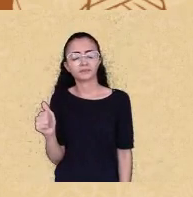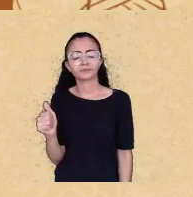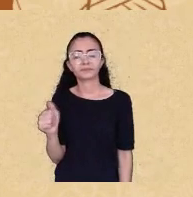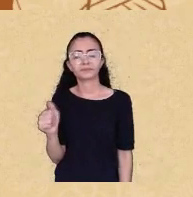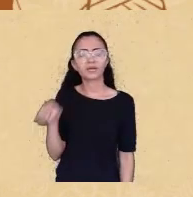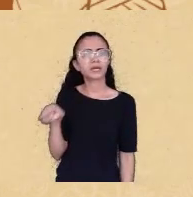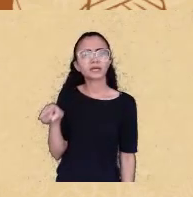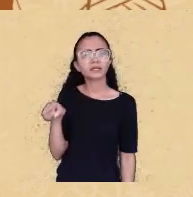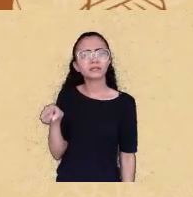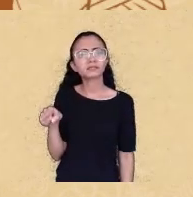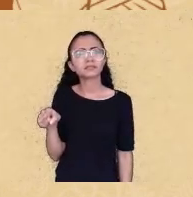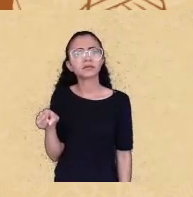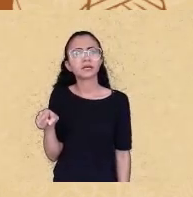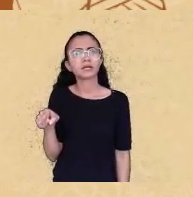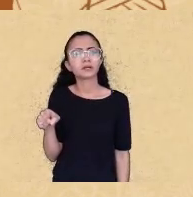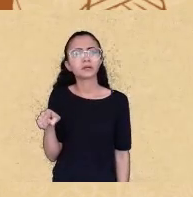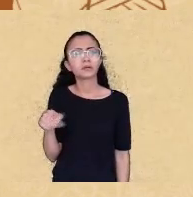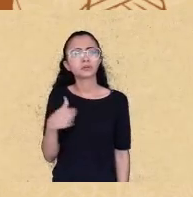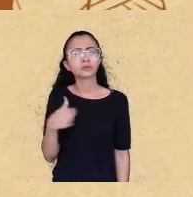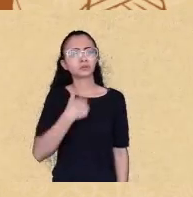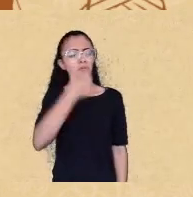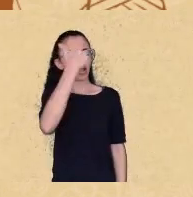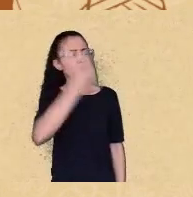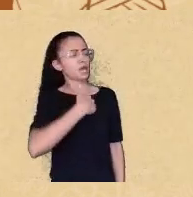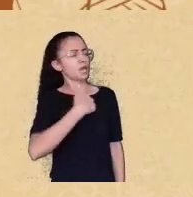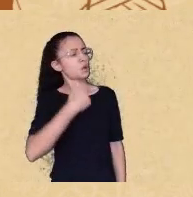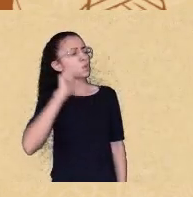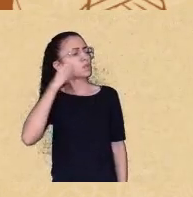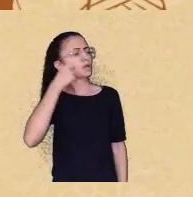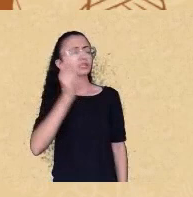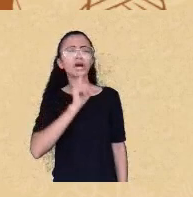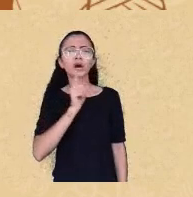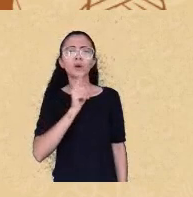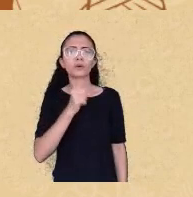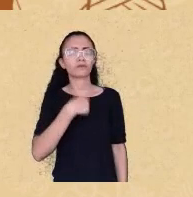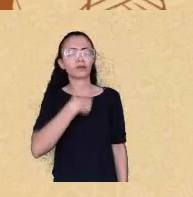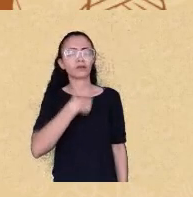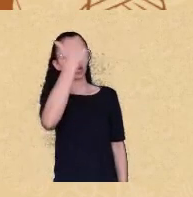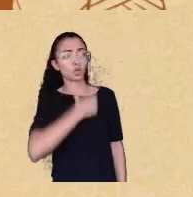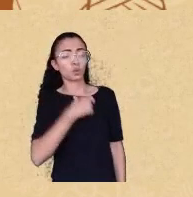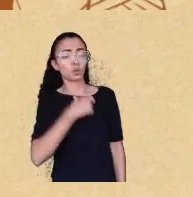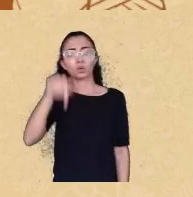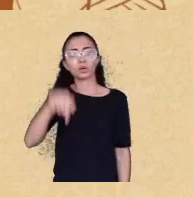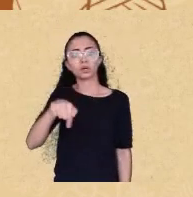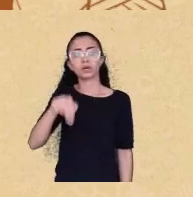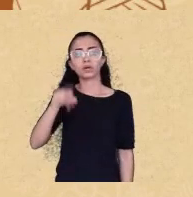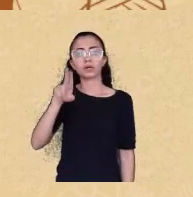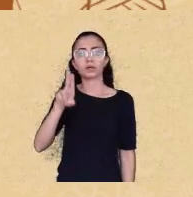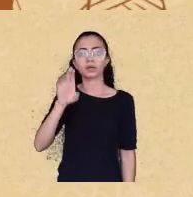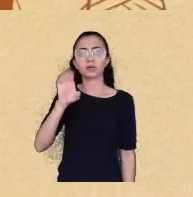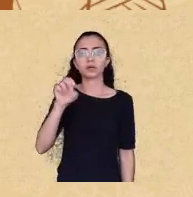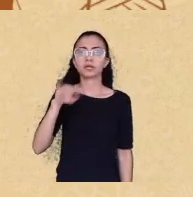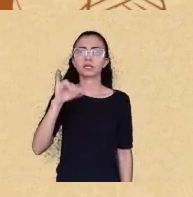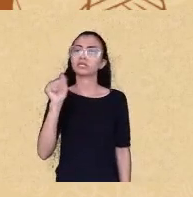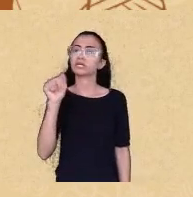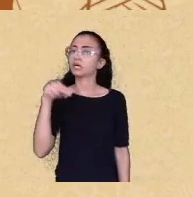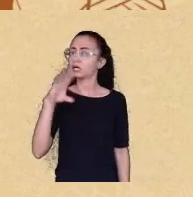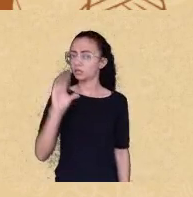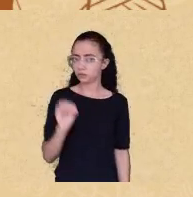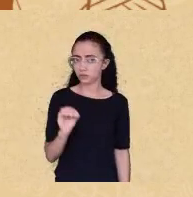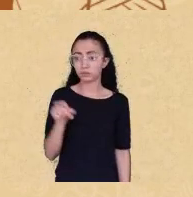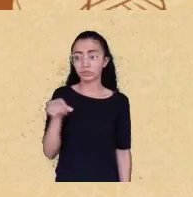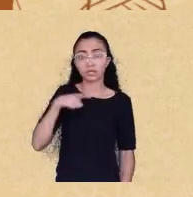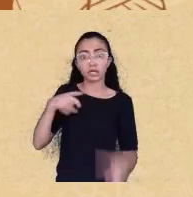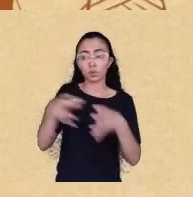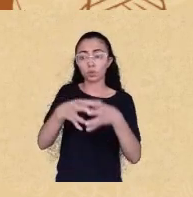como pessoas negras, eles são quenianos, e eles têm diferentes grupos étnicos. A gente olhando, a gente daqui, a gente vê só